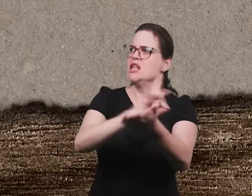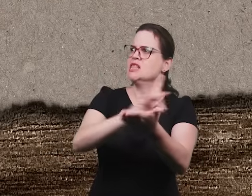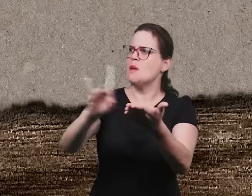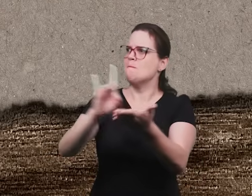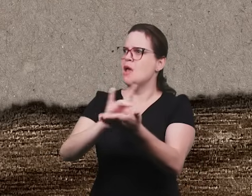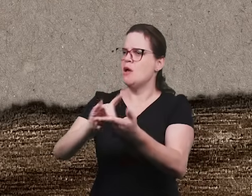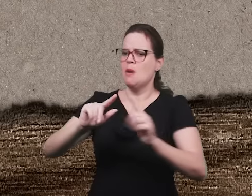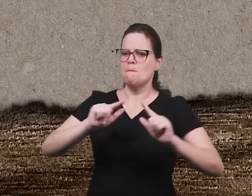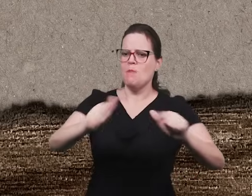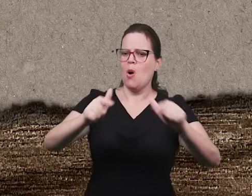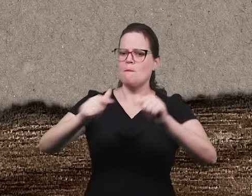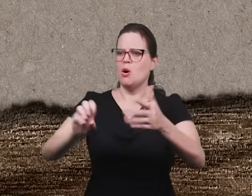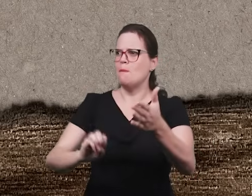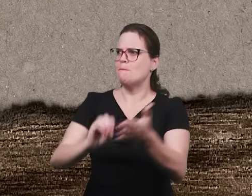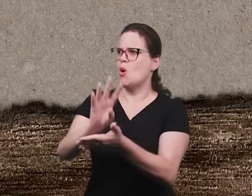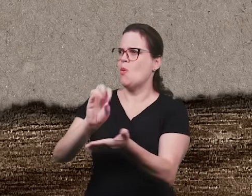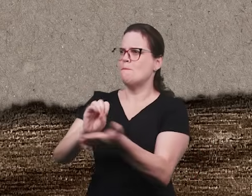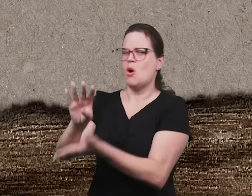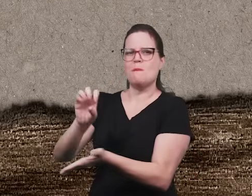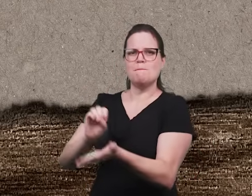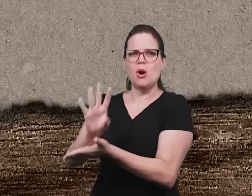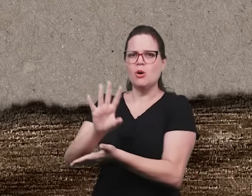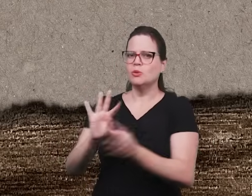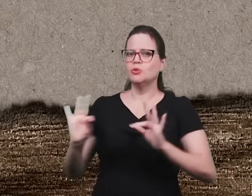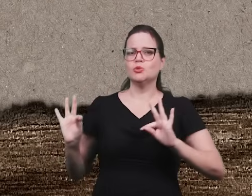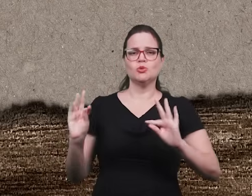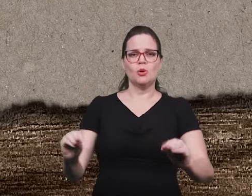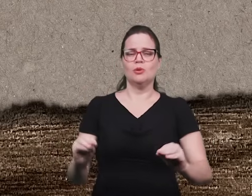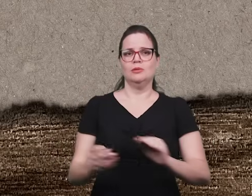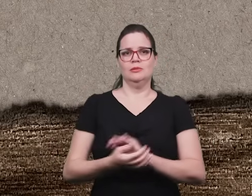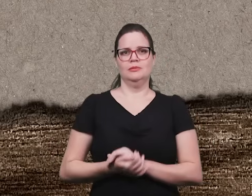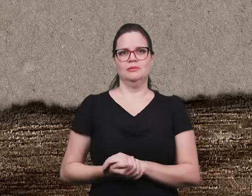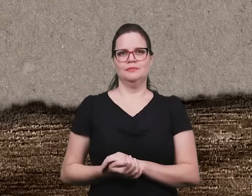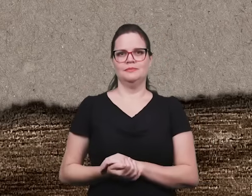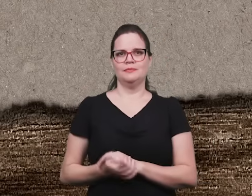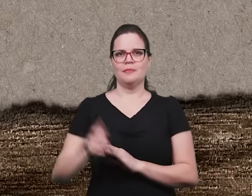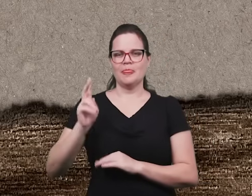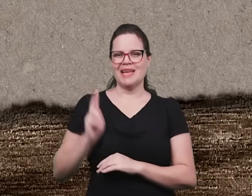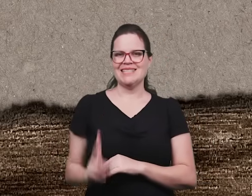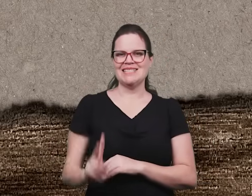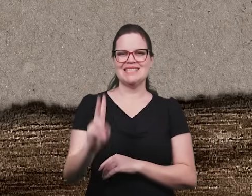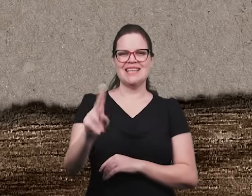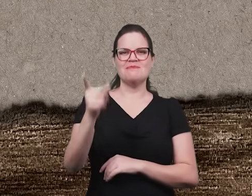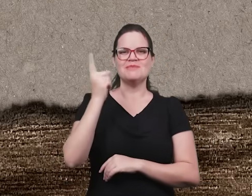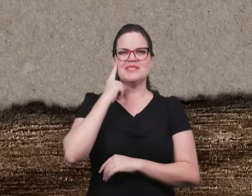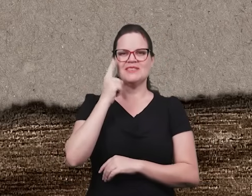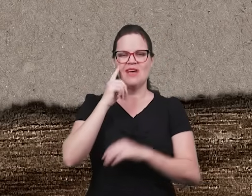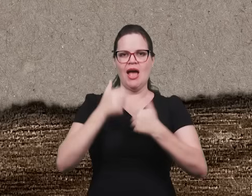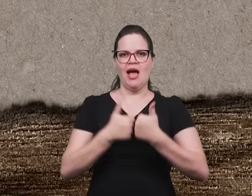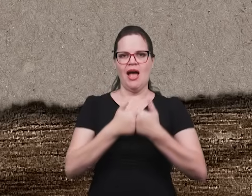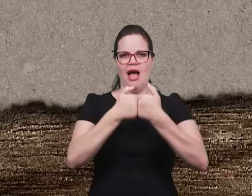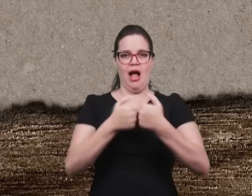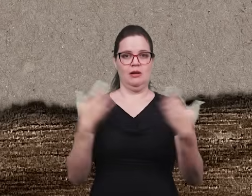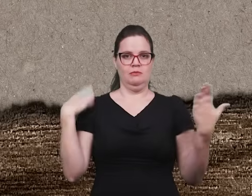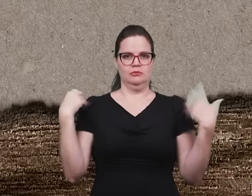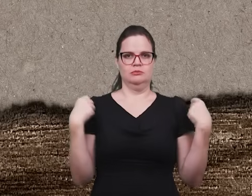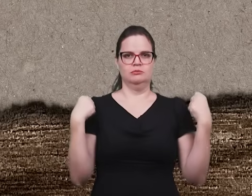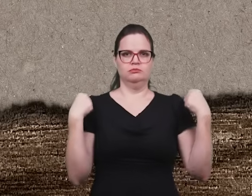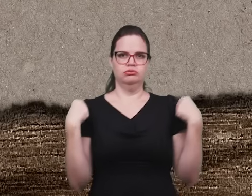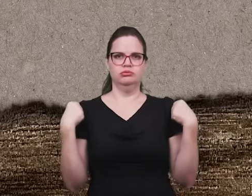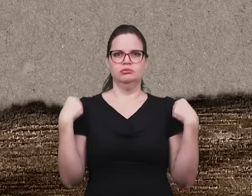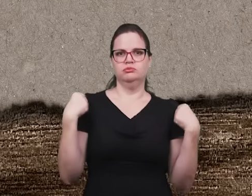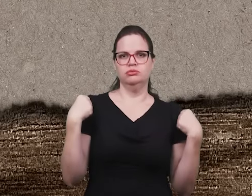de ti os aborrecedores. E toda vez que ela pousava, a arca pousava,